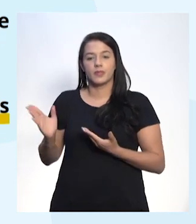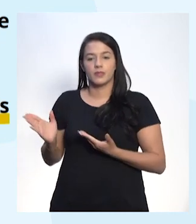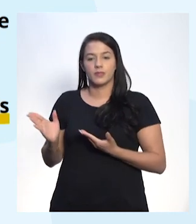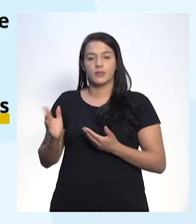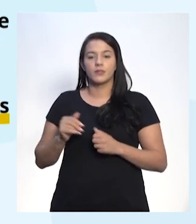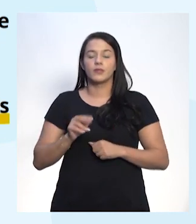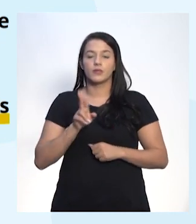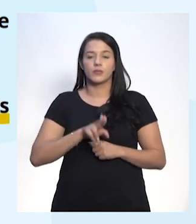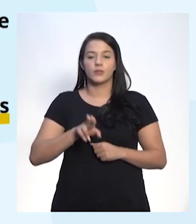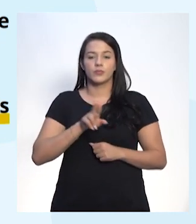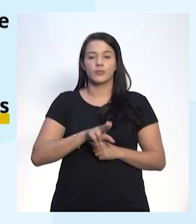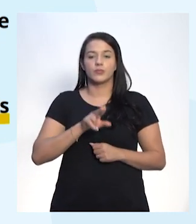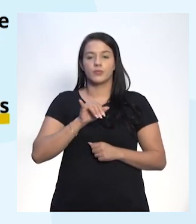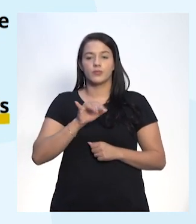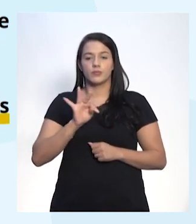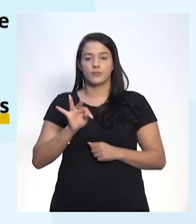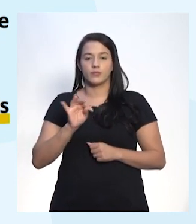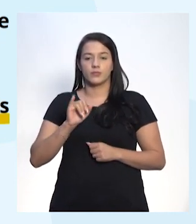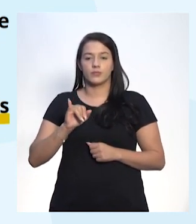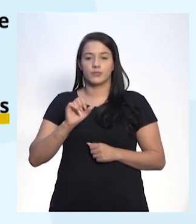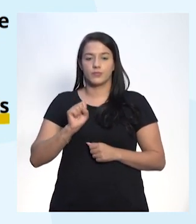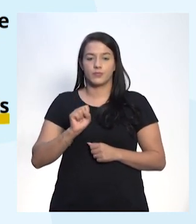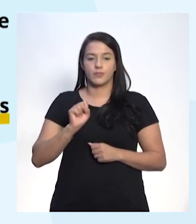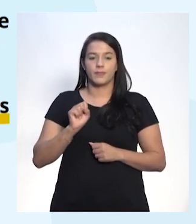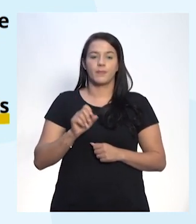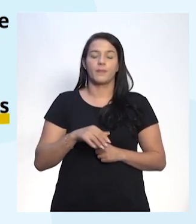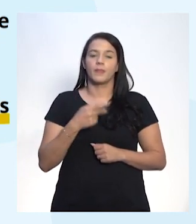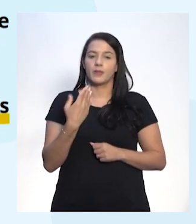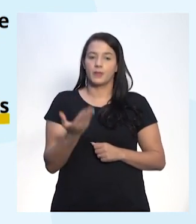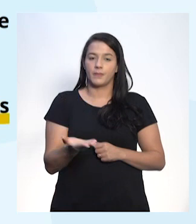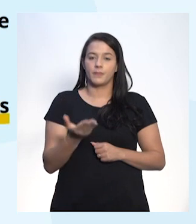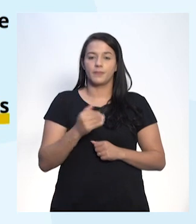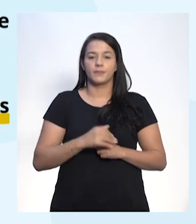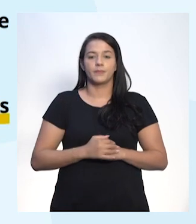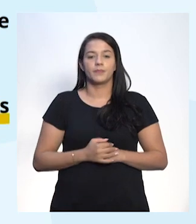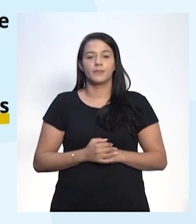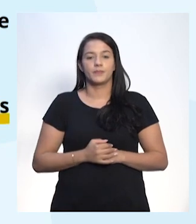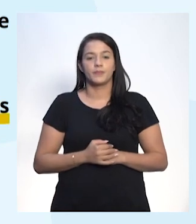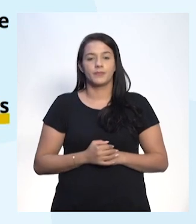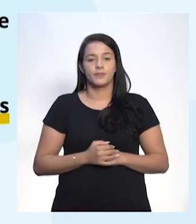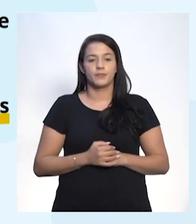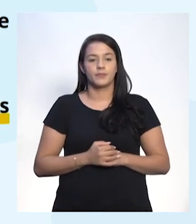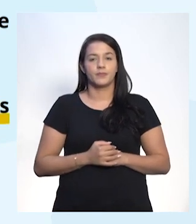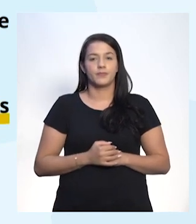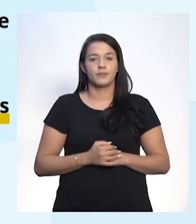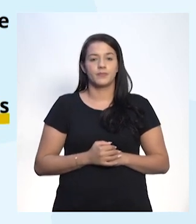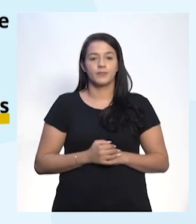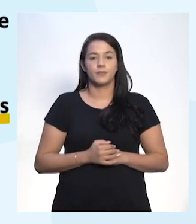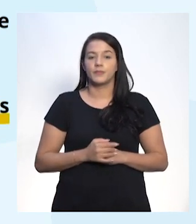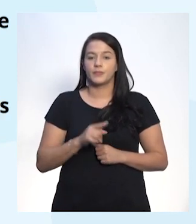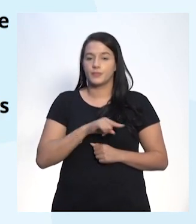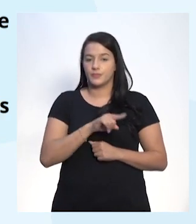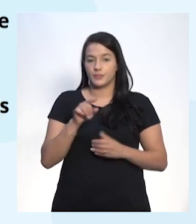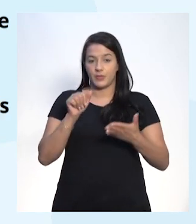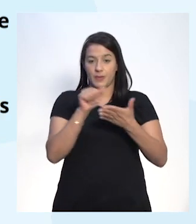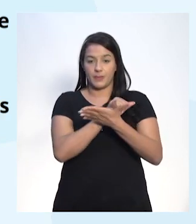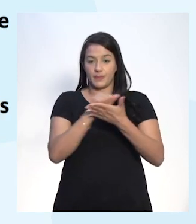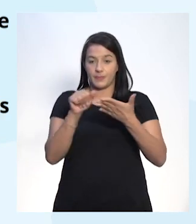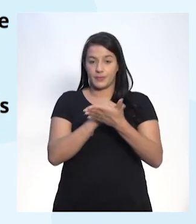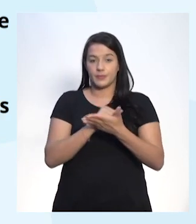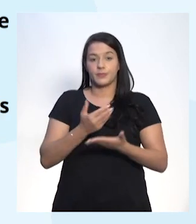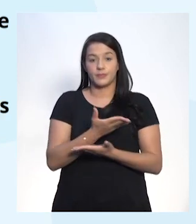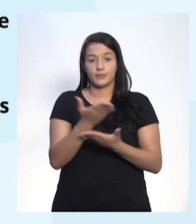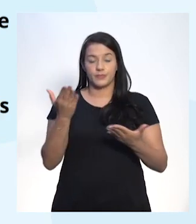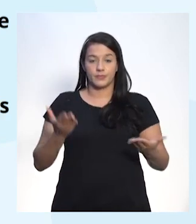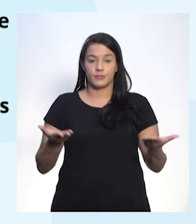essas expressões, it's up to, é interessante, só fala it's up to you, depende de você. Eu vou limpar aqui minhas anotações só para vocês conseguirem dar um